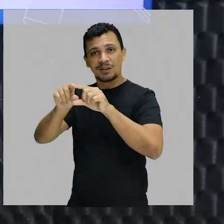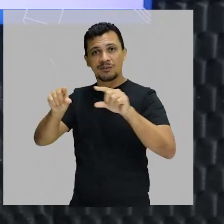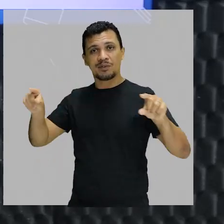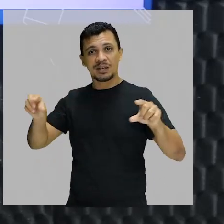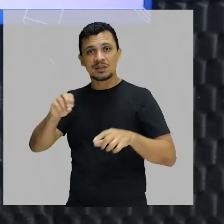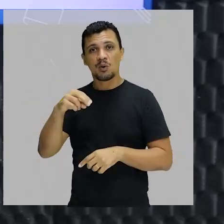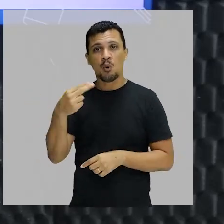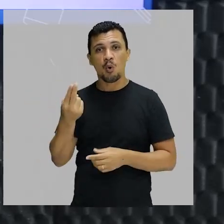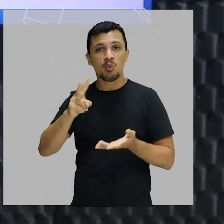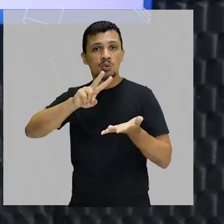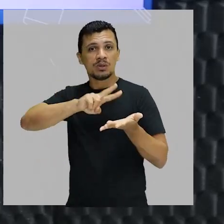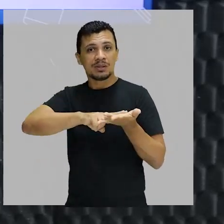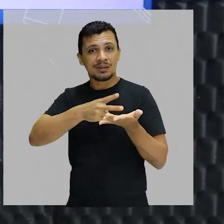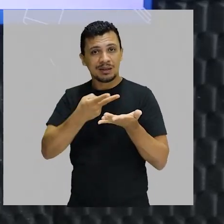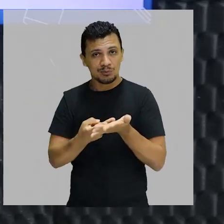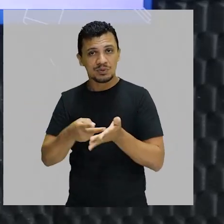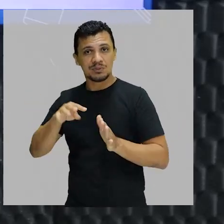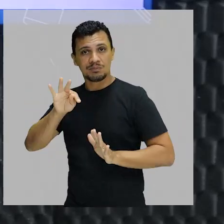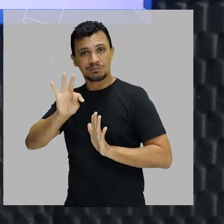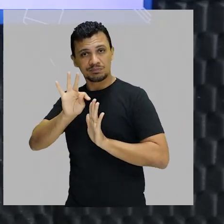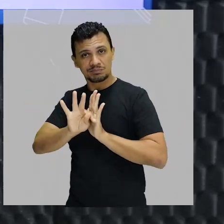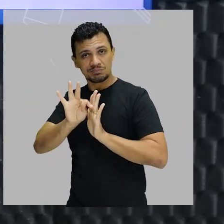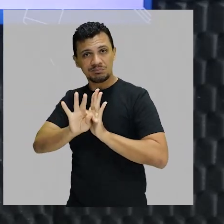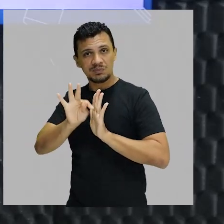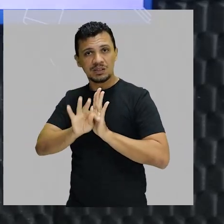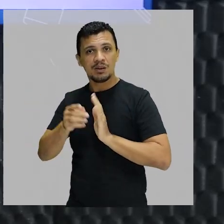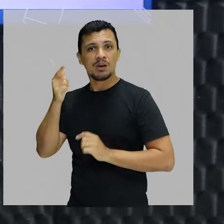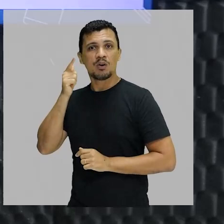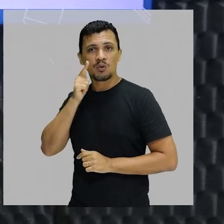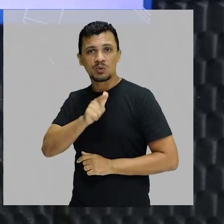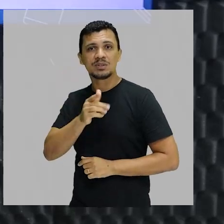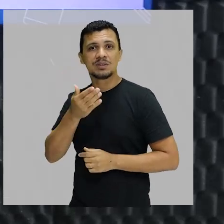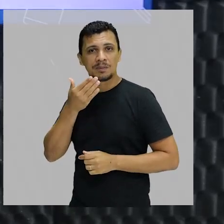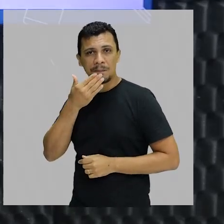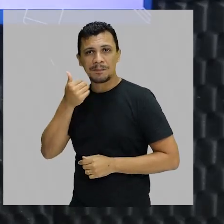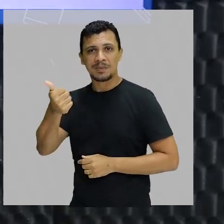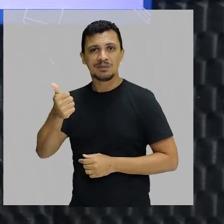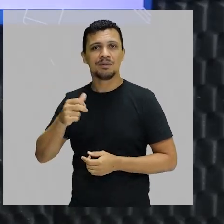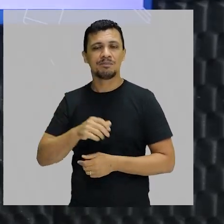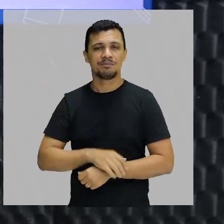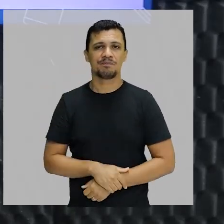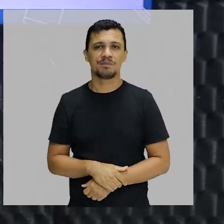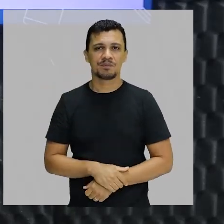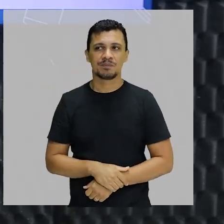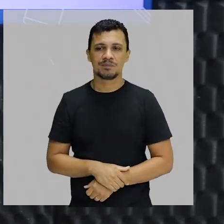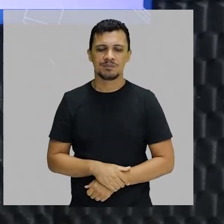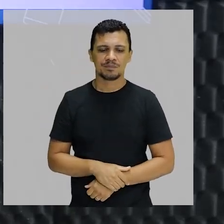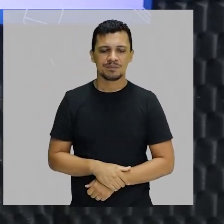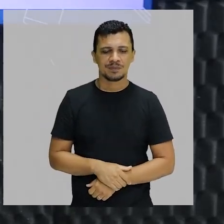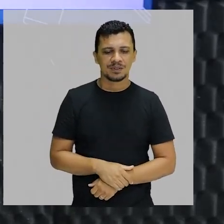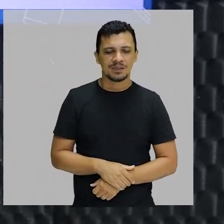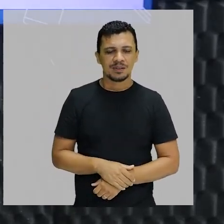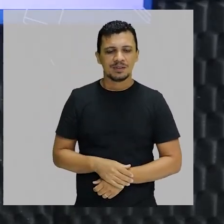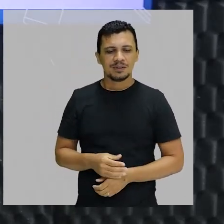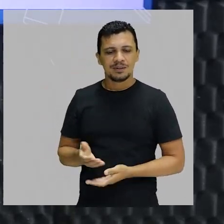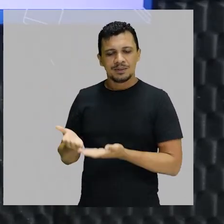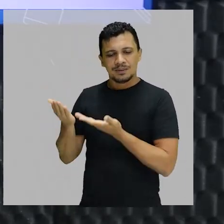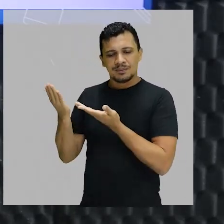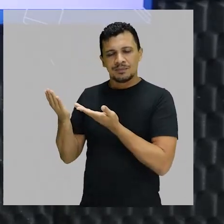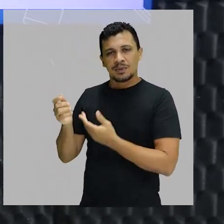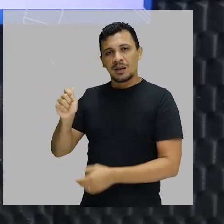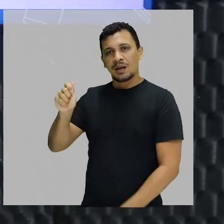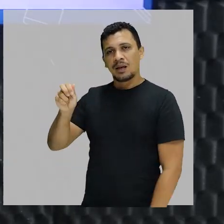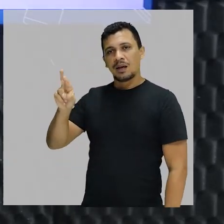texto, vocês consigam fazer da melhor forma possível. Então, eu tenho aqui el árbol, que é